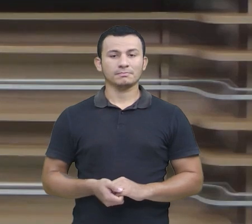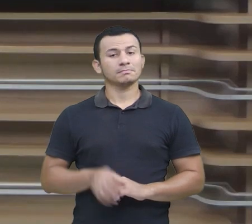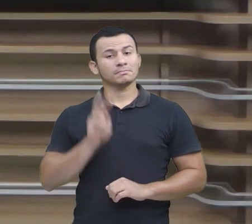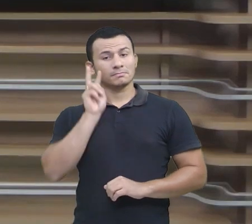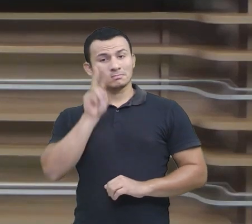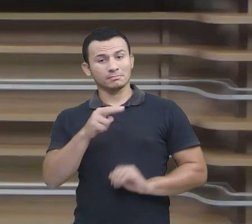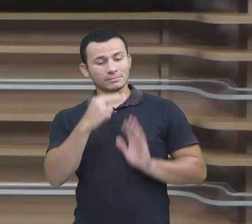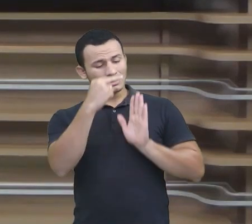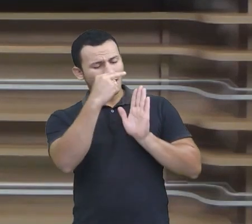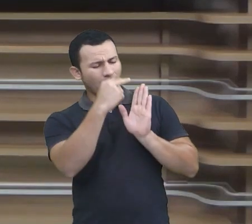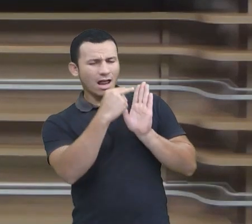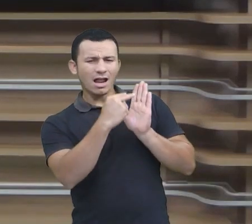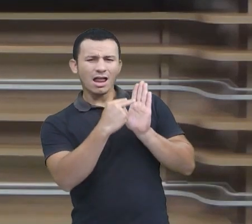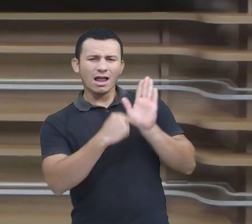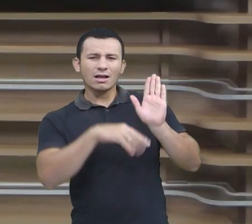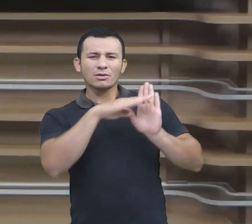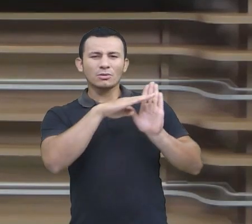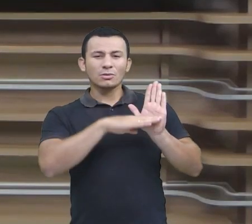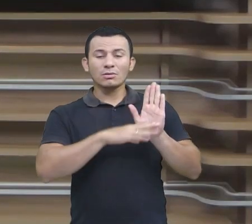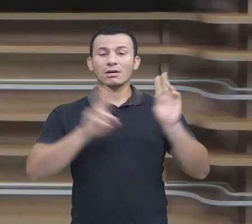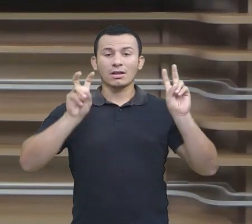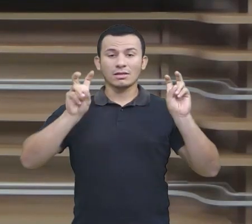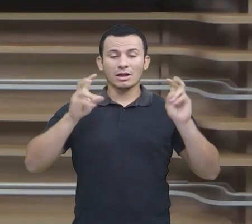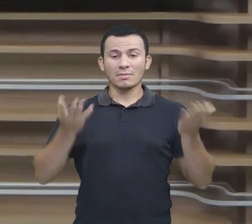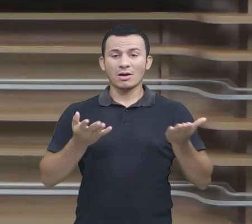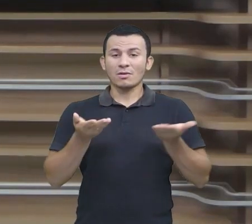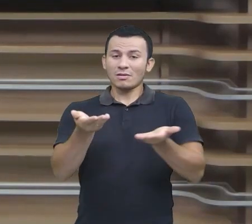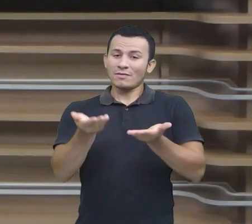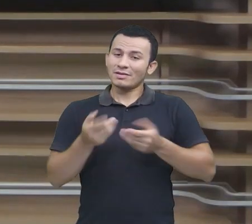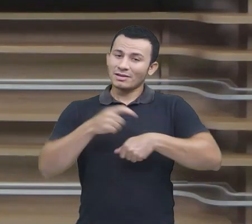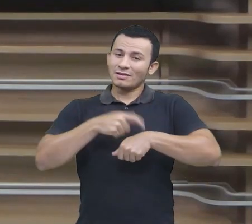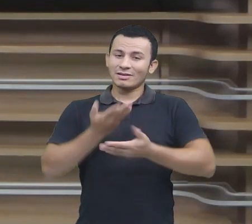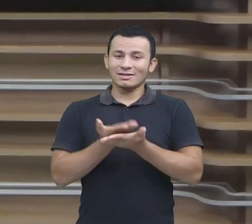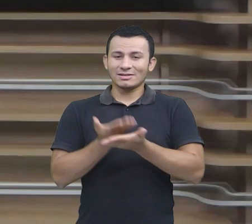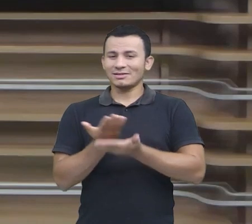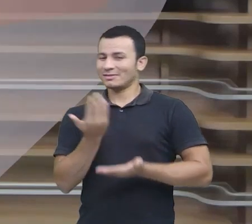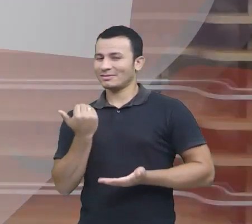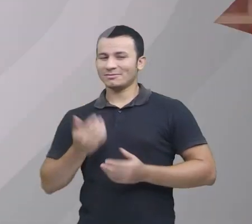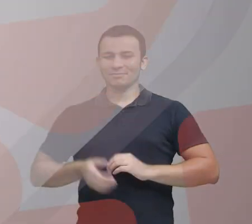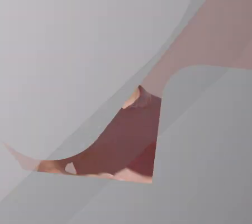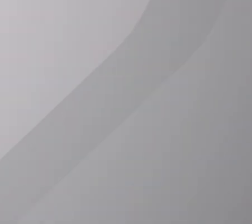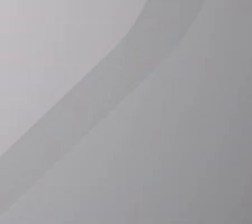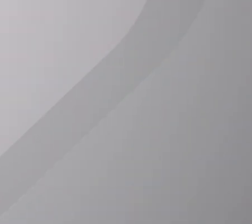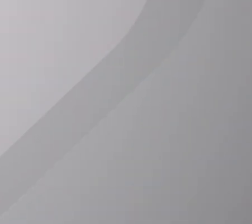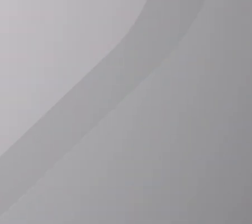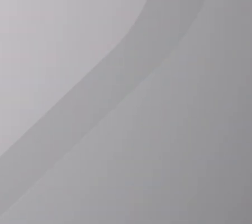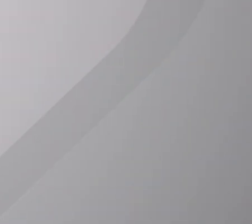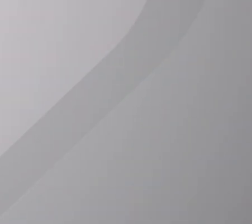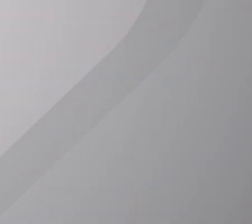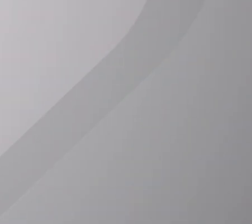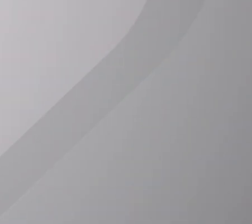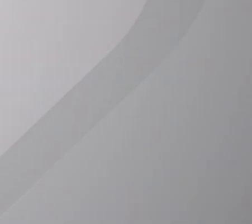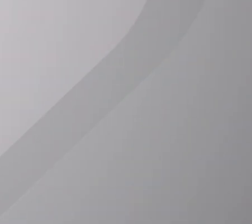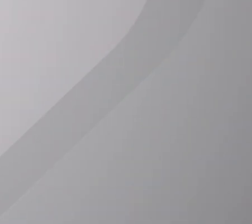agora, crianças, eu convido vocês para a nossa hora de estudar. Vamos lá?